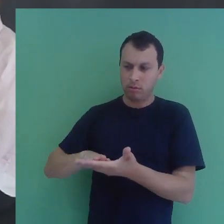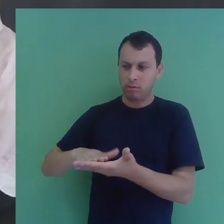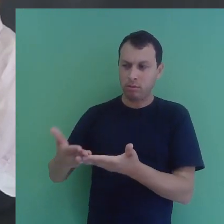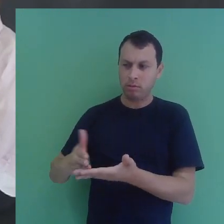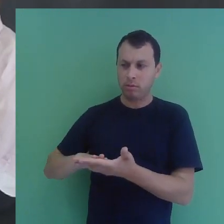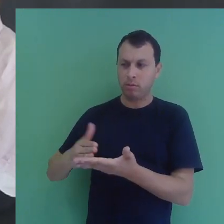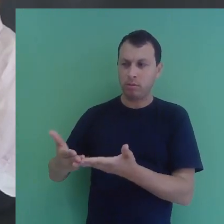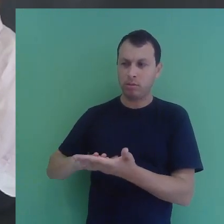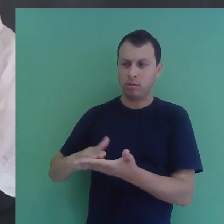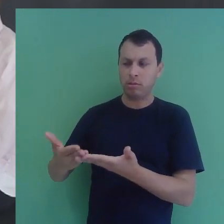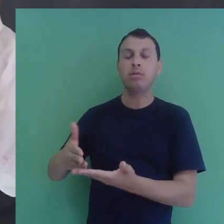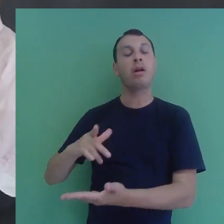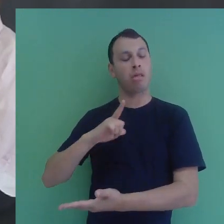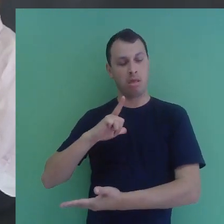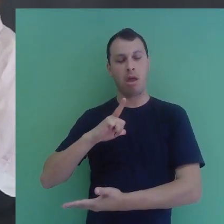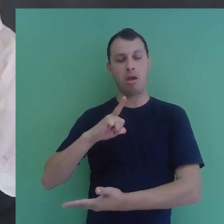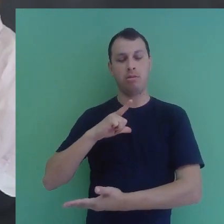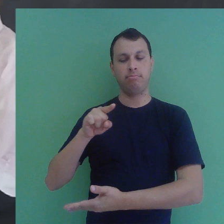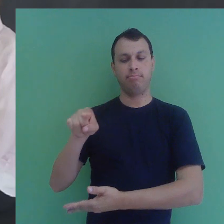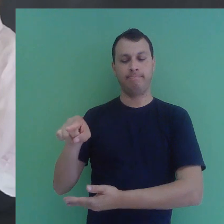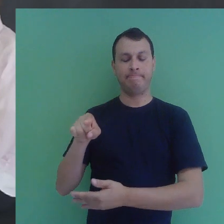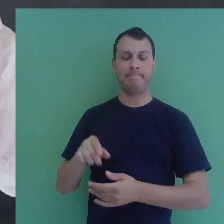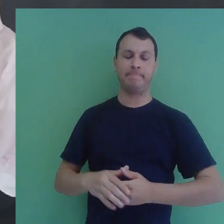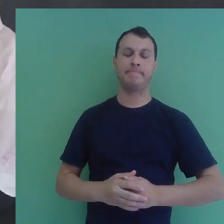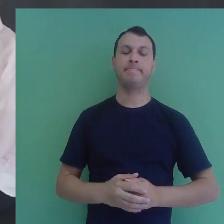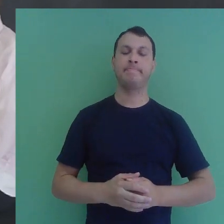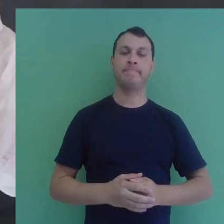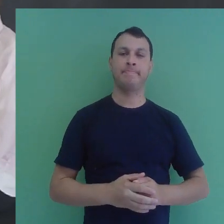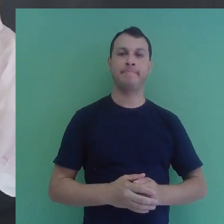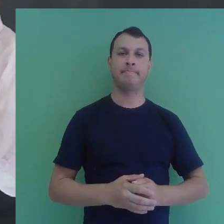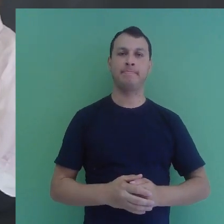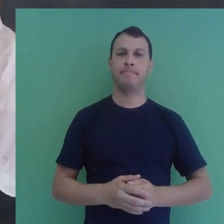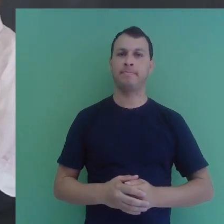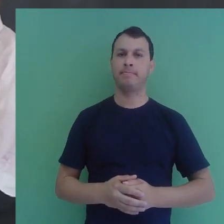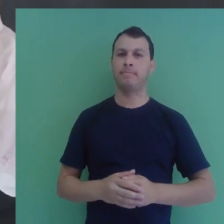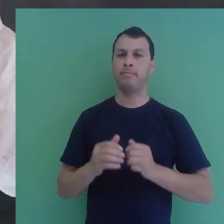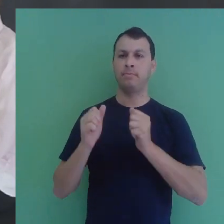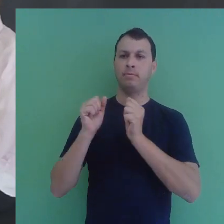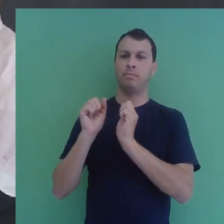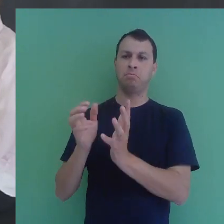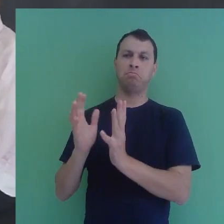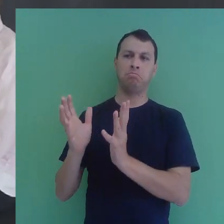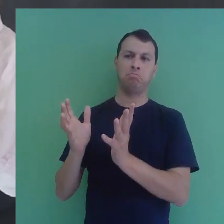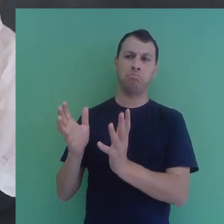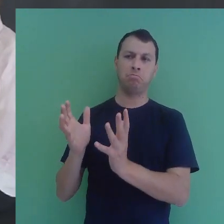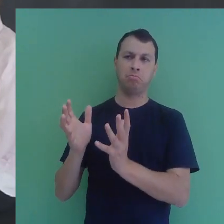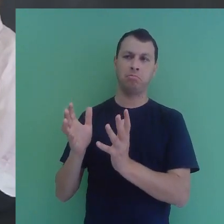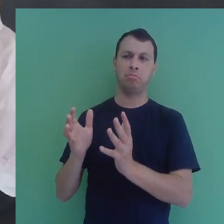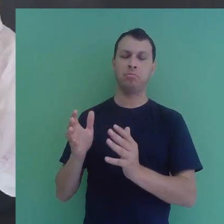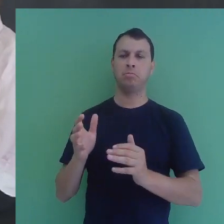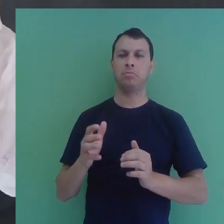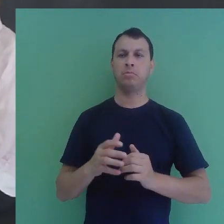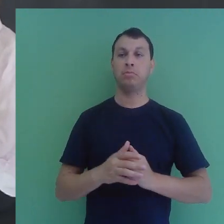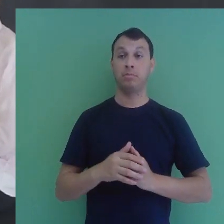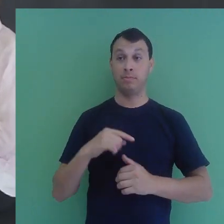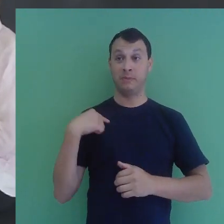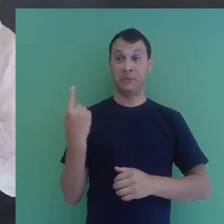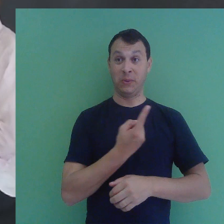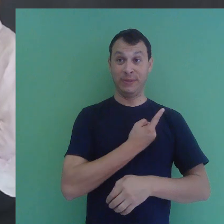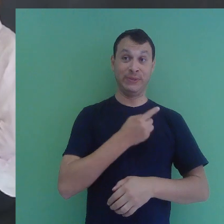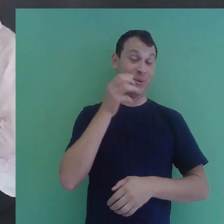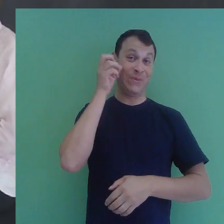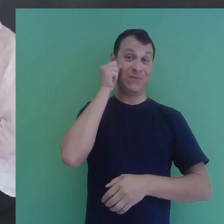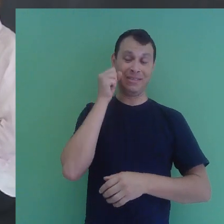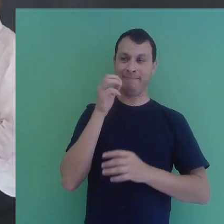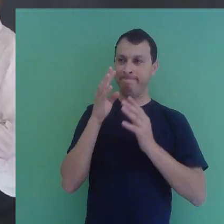Na TV, assim, aparece um intérpretezinho, assim, na parte de baixo, sinalizando a propaganda inteira, né? Tudo que fala. A gente